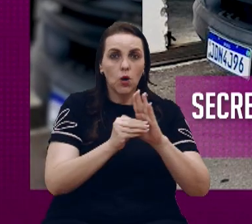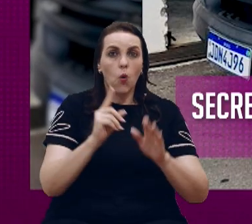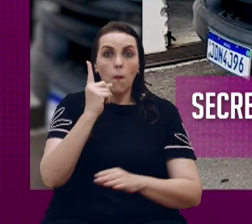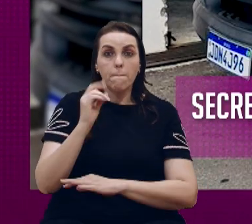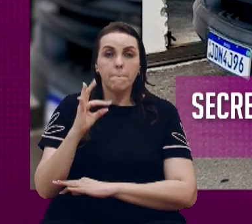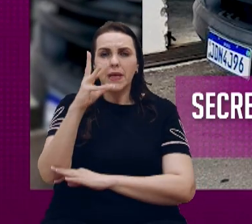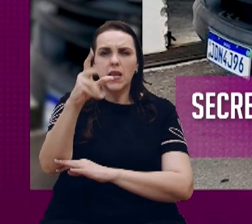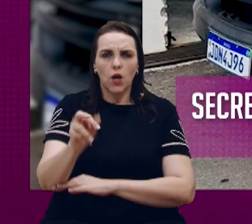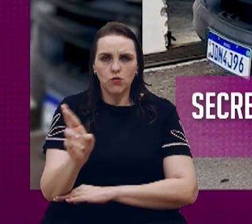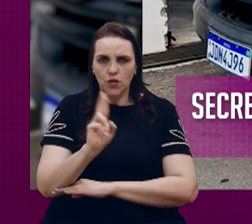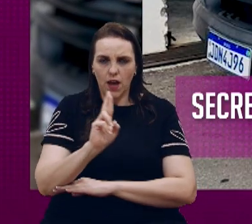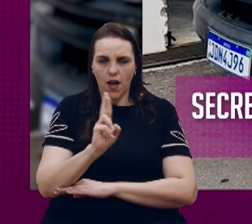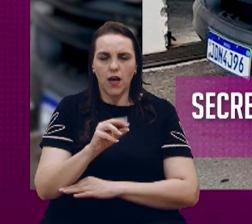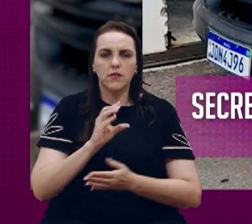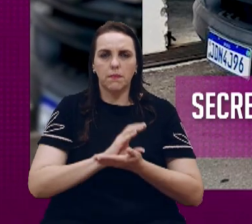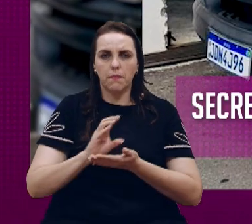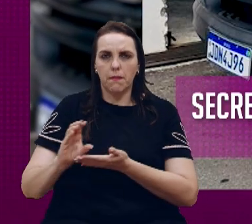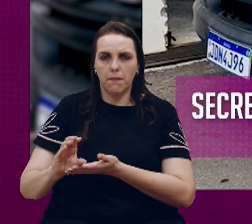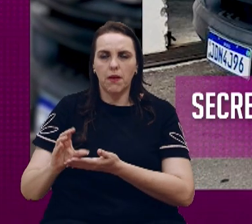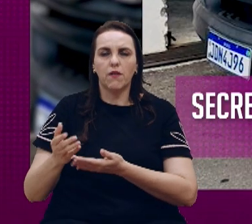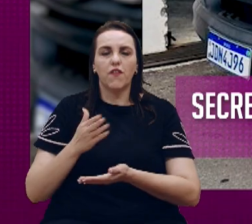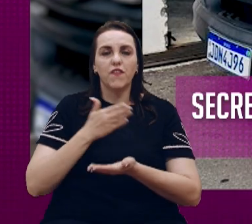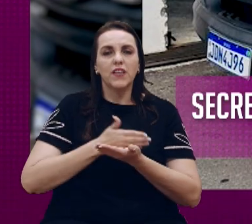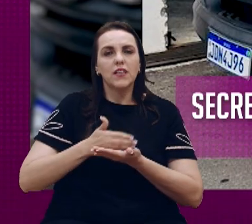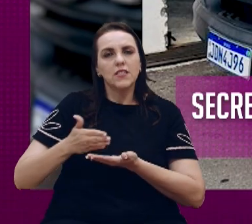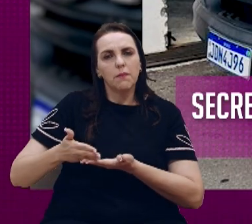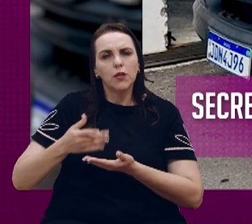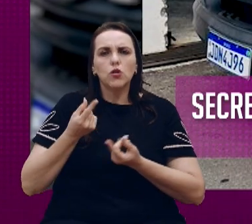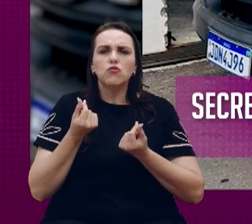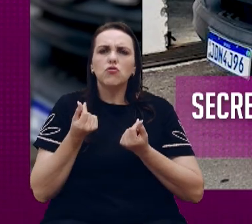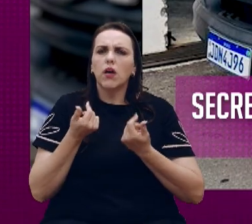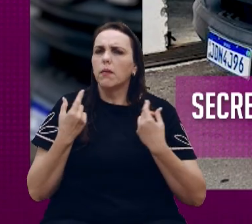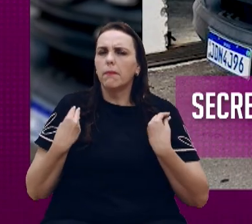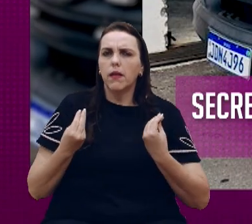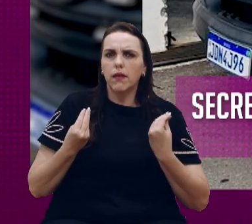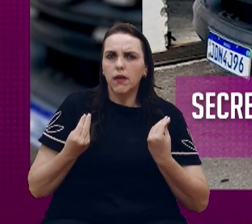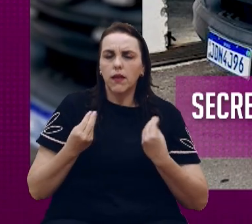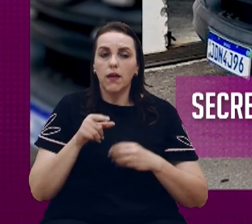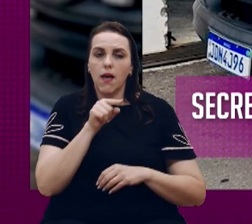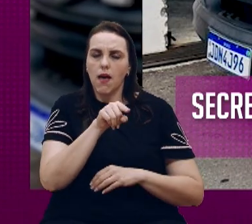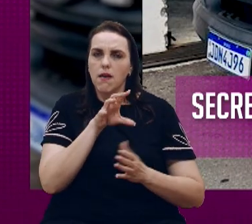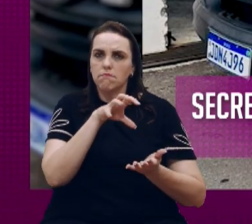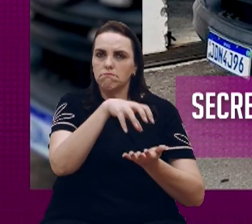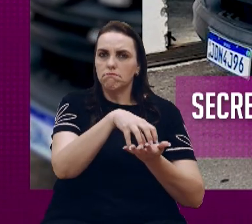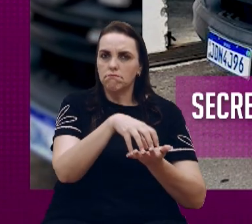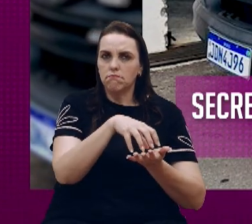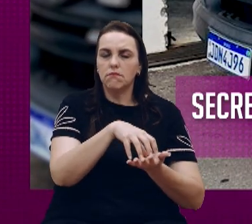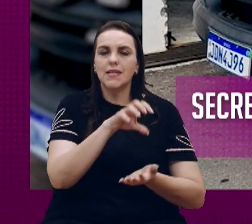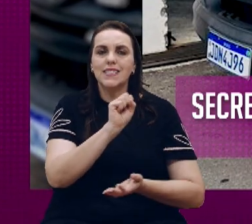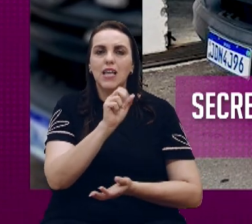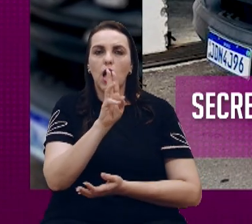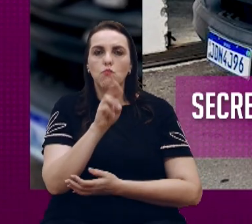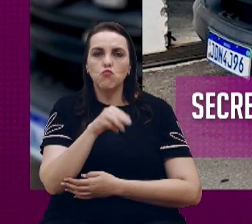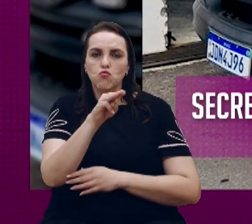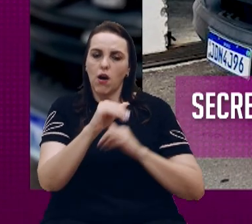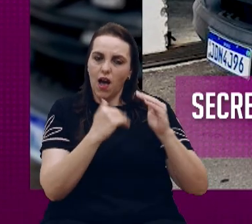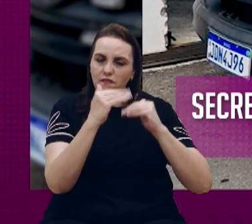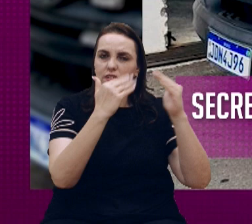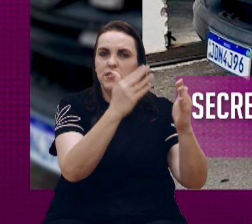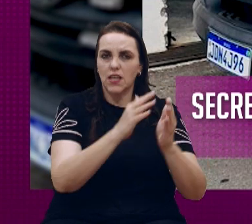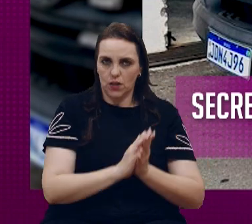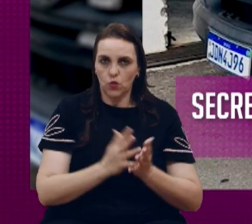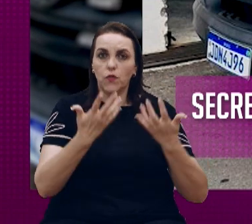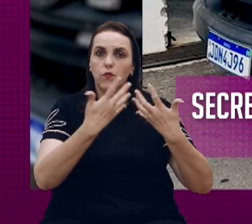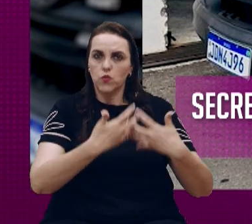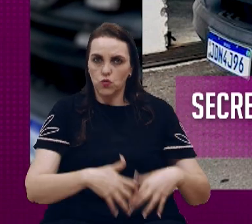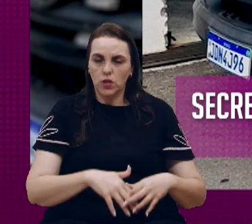em recursos como confinanciamento. O destino dos valores refere-se à unidade de suporte avançado do SAMU, em funcionamento